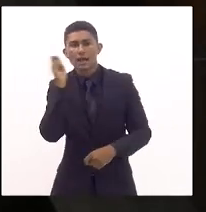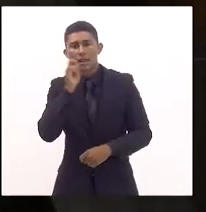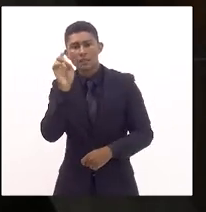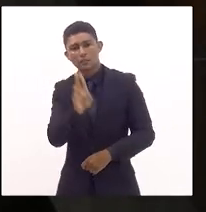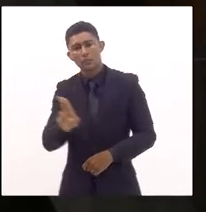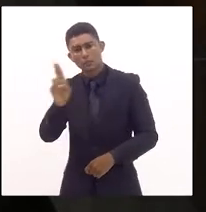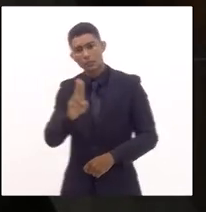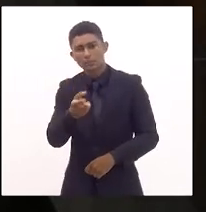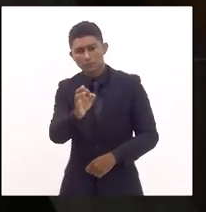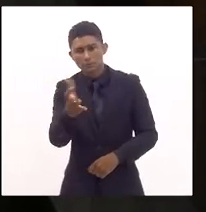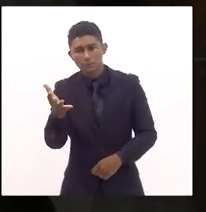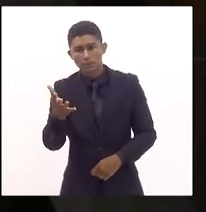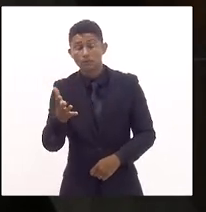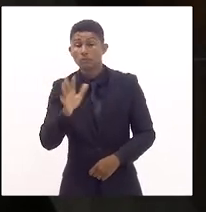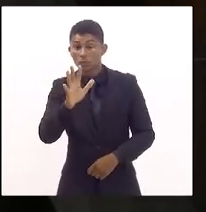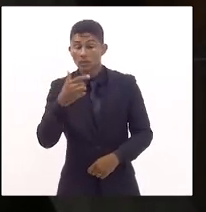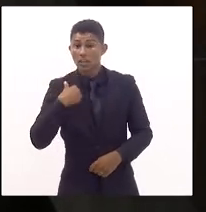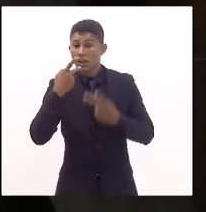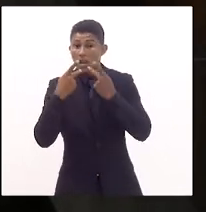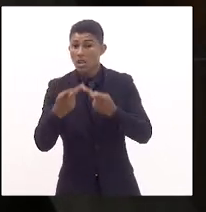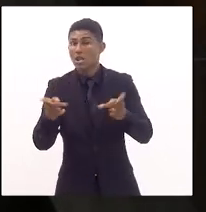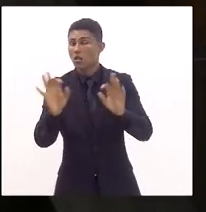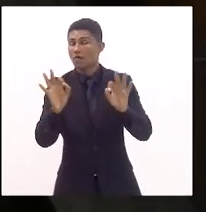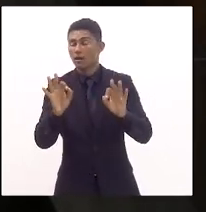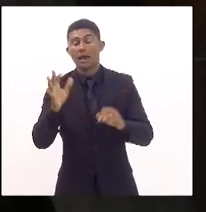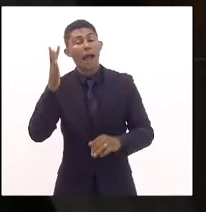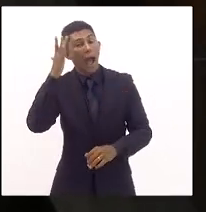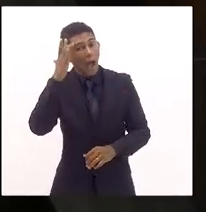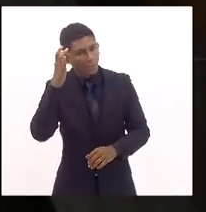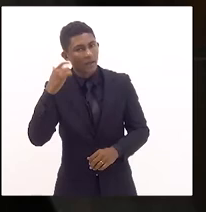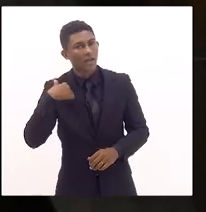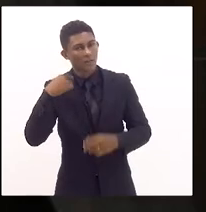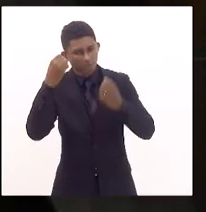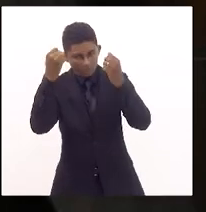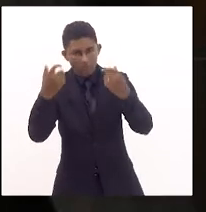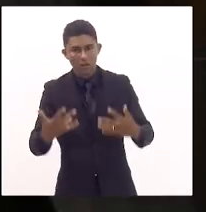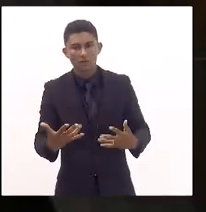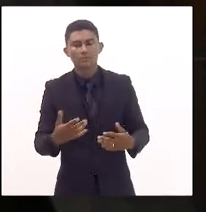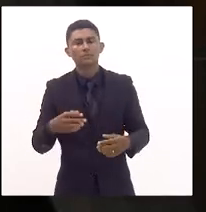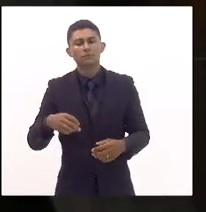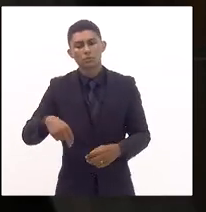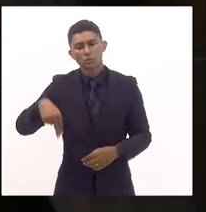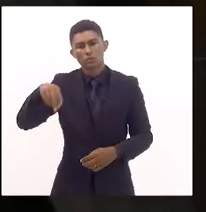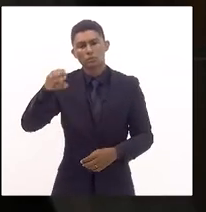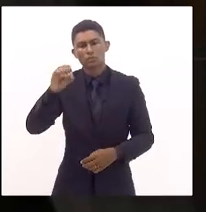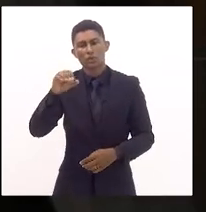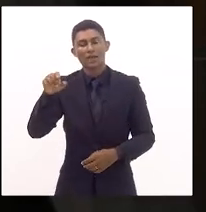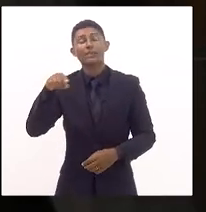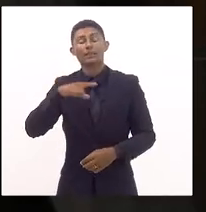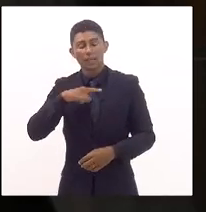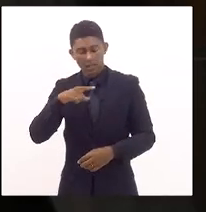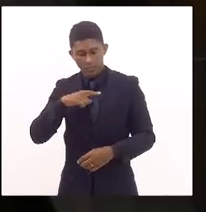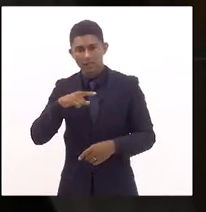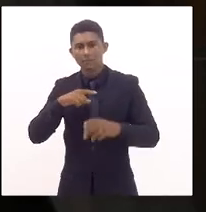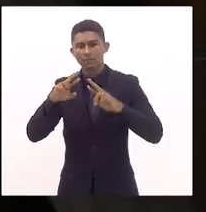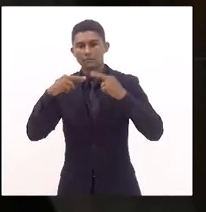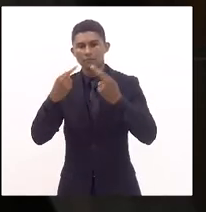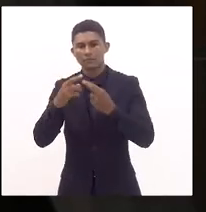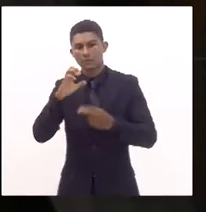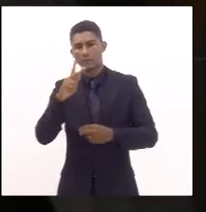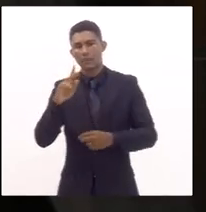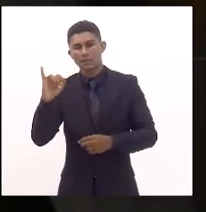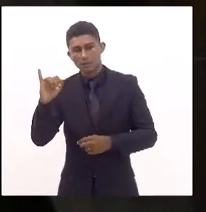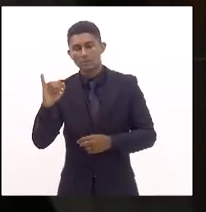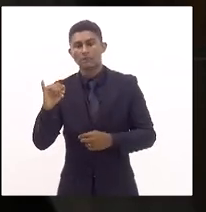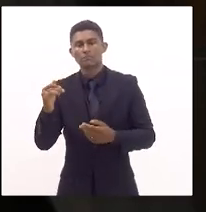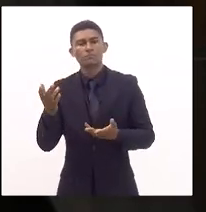nem falar, vou deixar para amanhã, do tema da energia elétrica em relação ao Noroeste, que hoje teve uma outra rodada da CPI